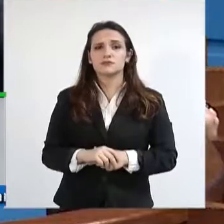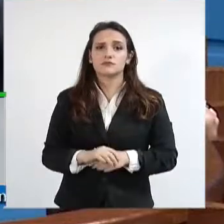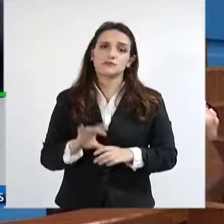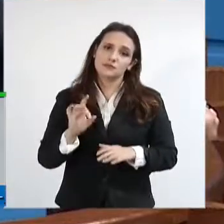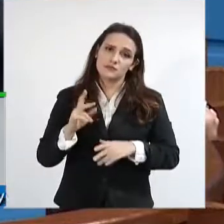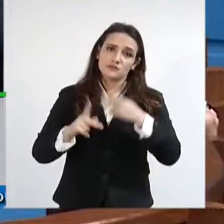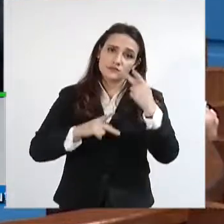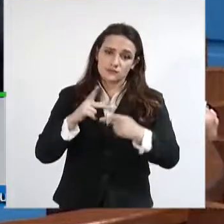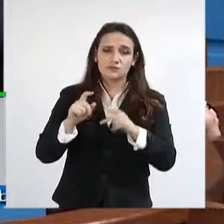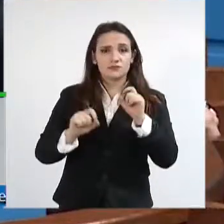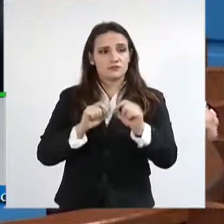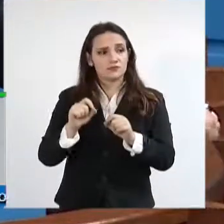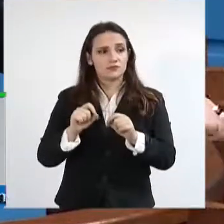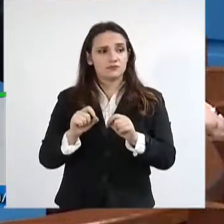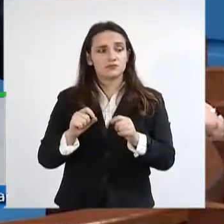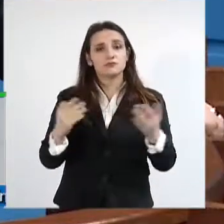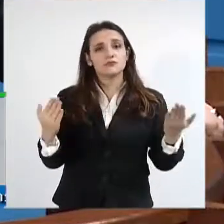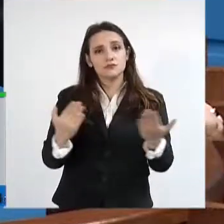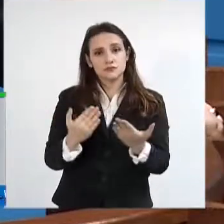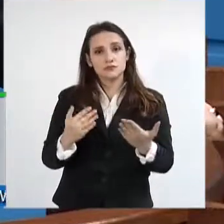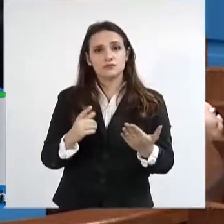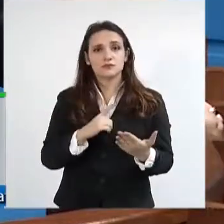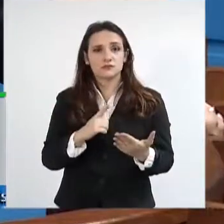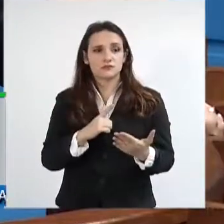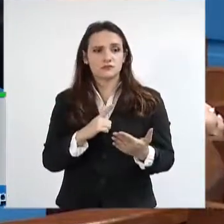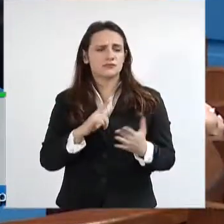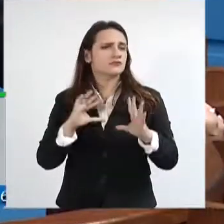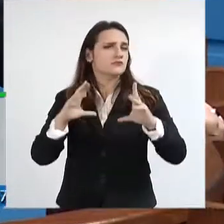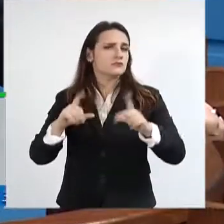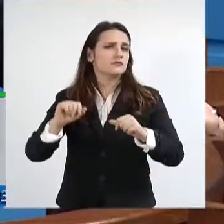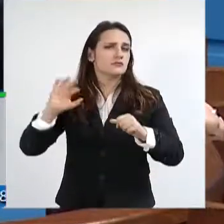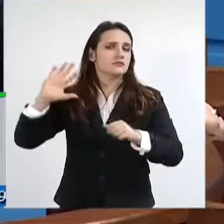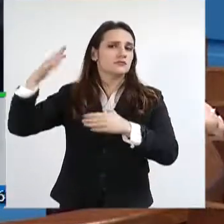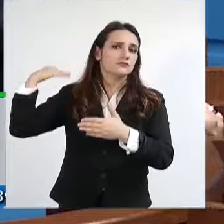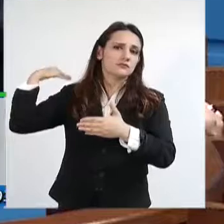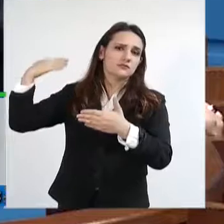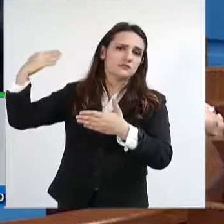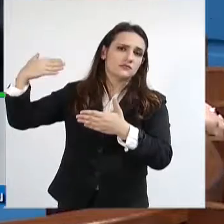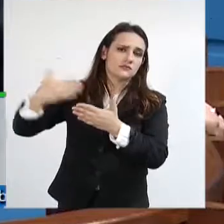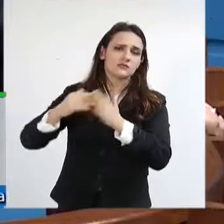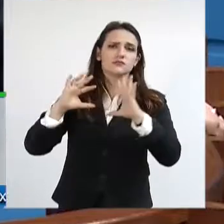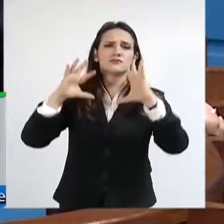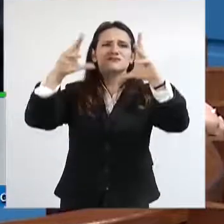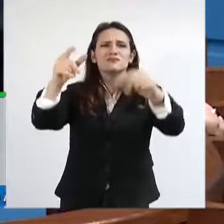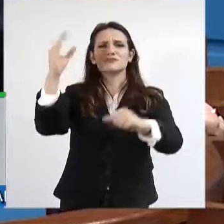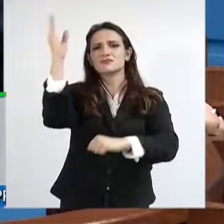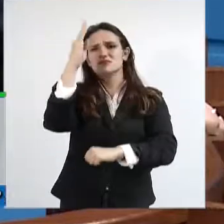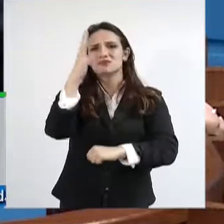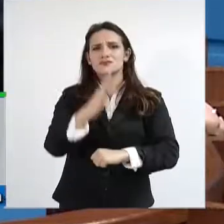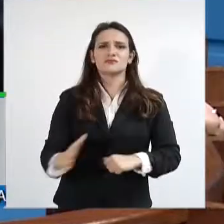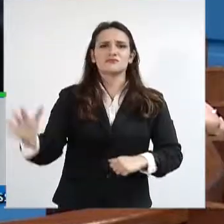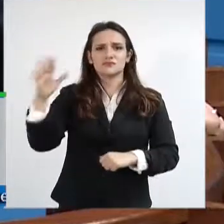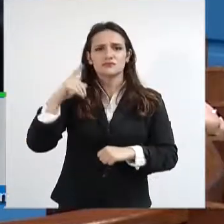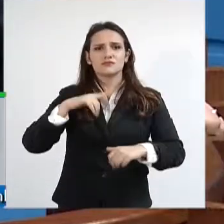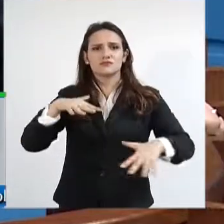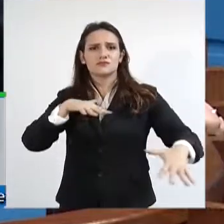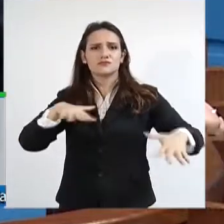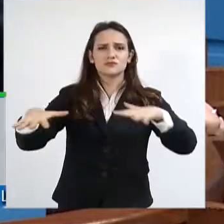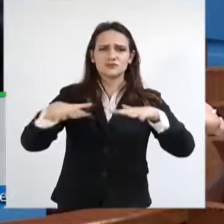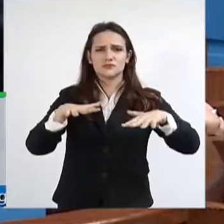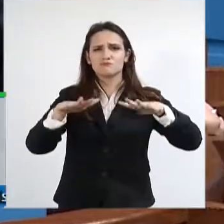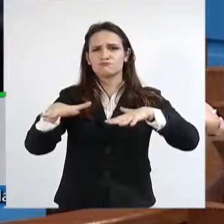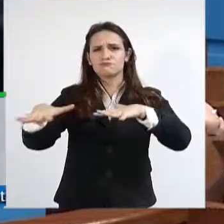para fazer um registro aqui do que aconteceu ontem em todo o Brasil, as manifestações